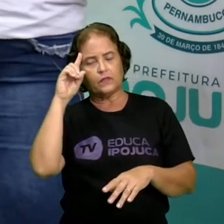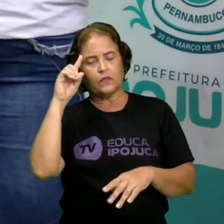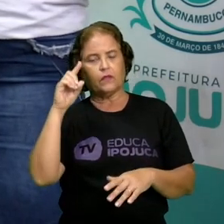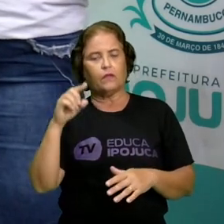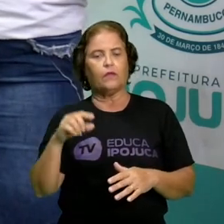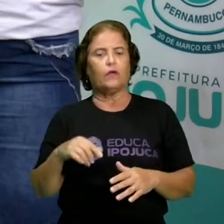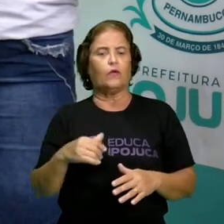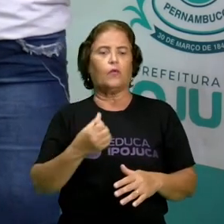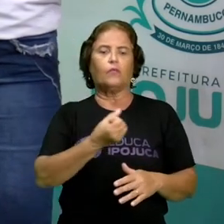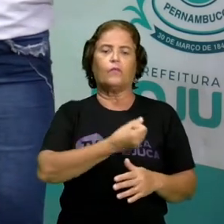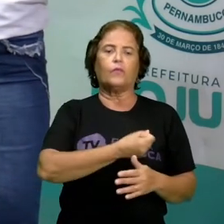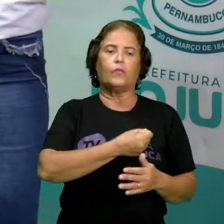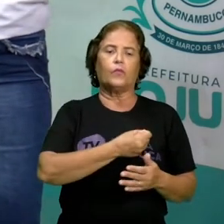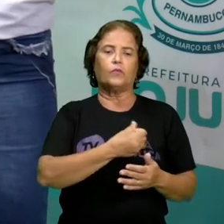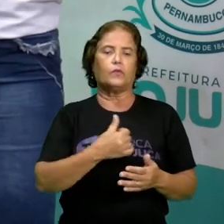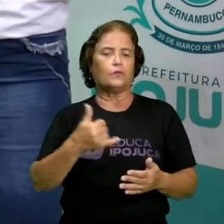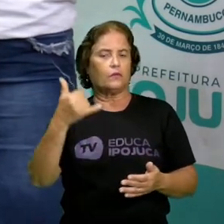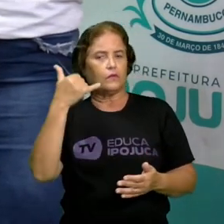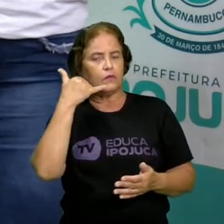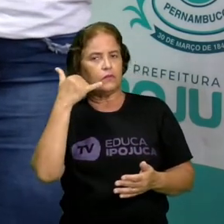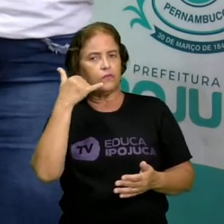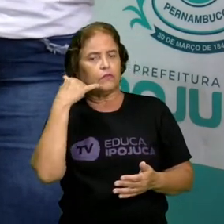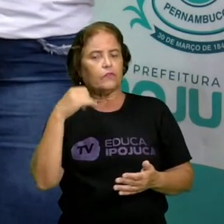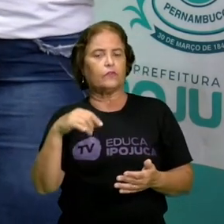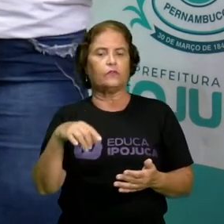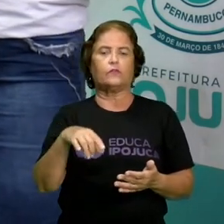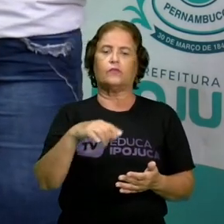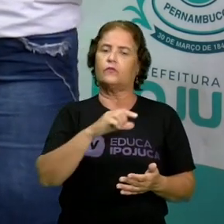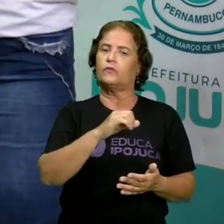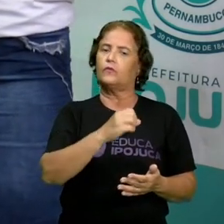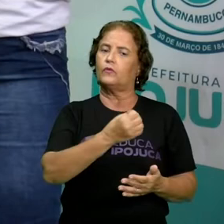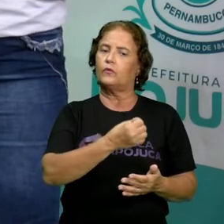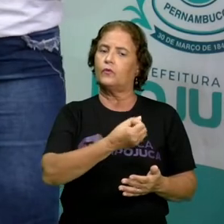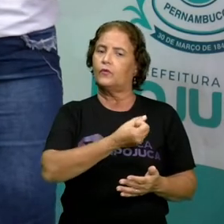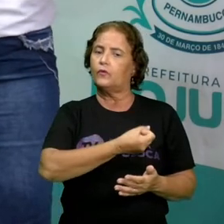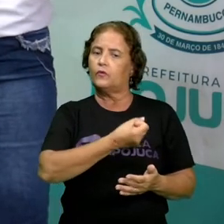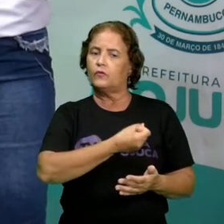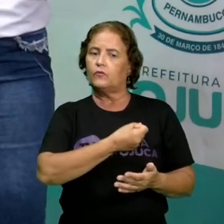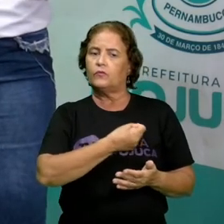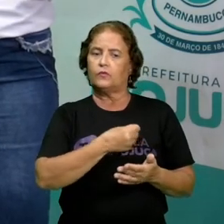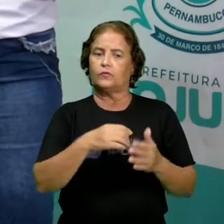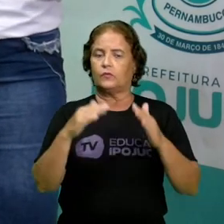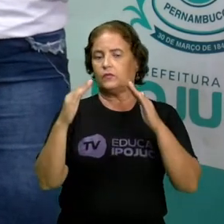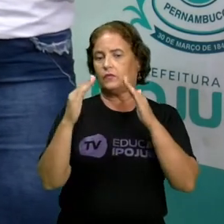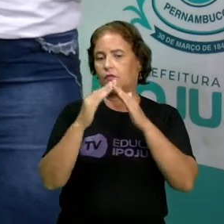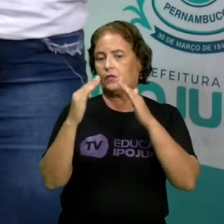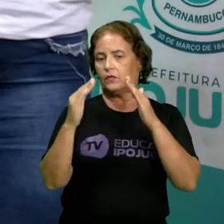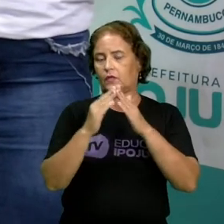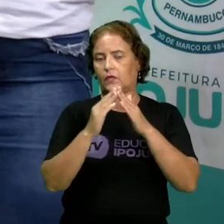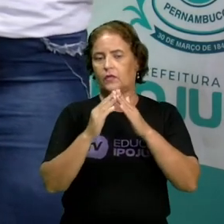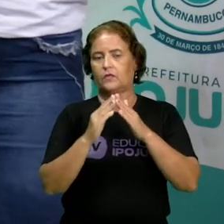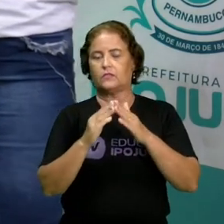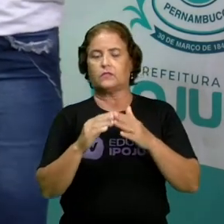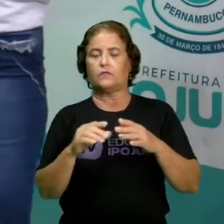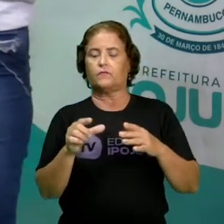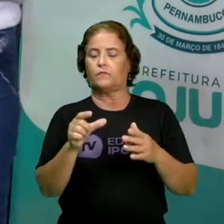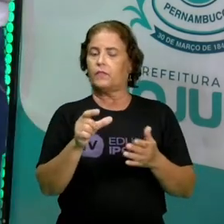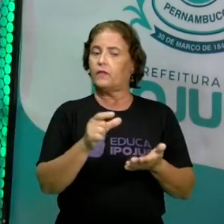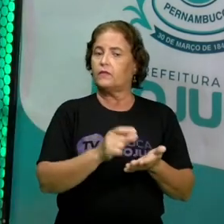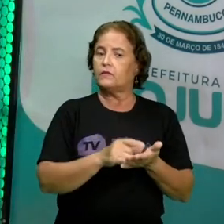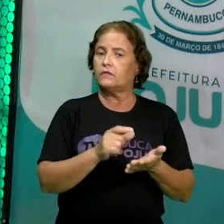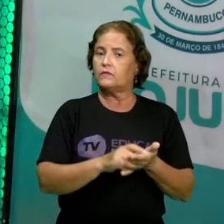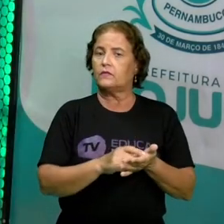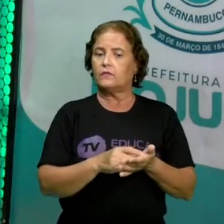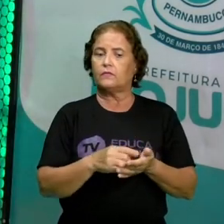telefone, números de residências, senhas de atendimentos, senhas de contas